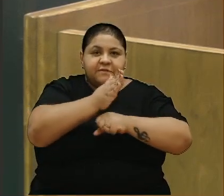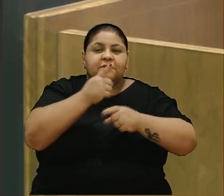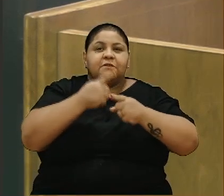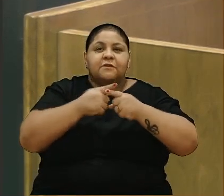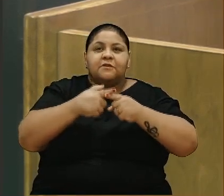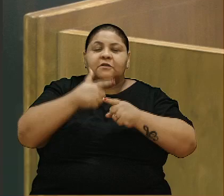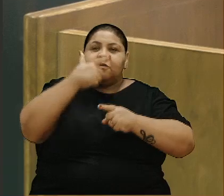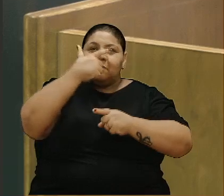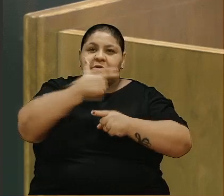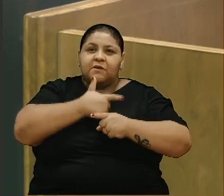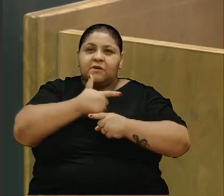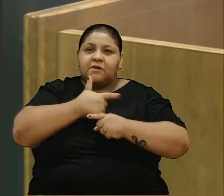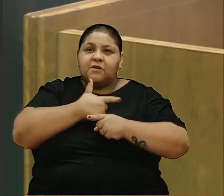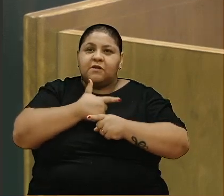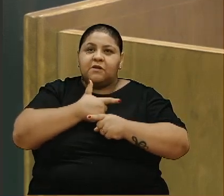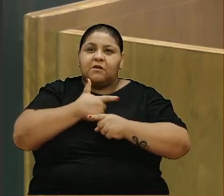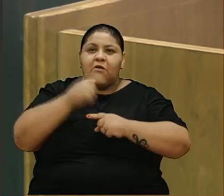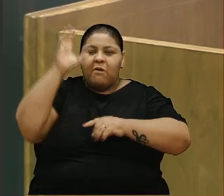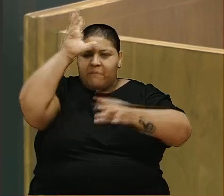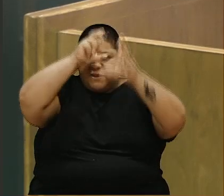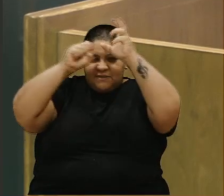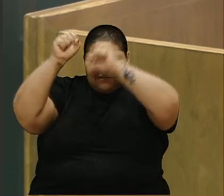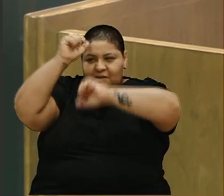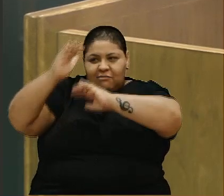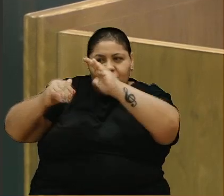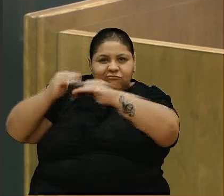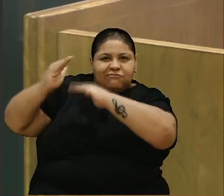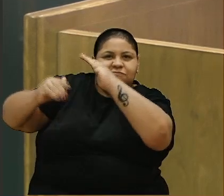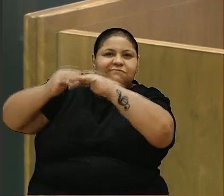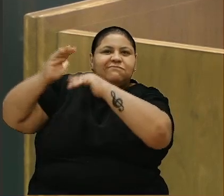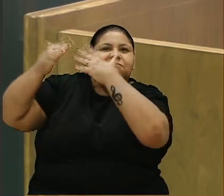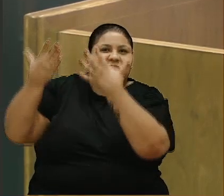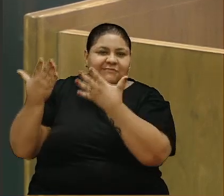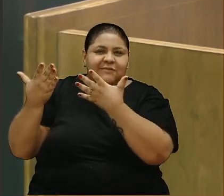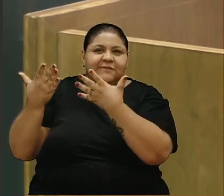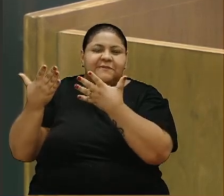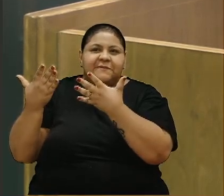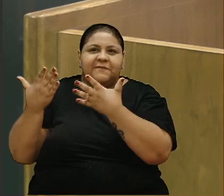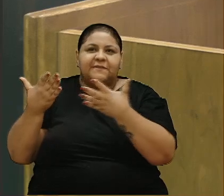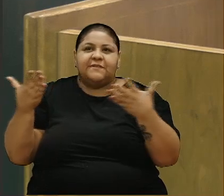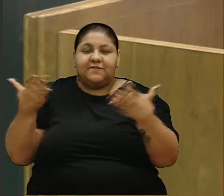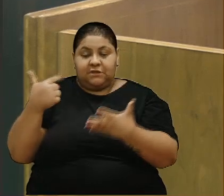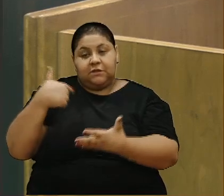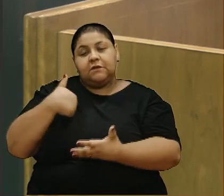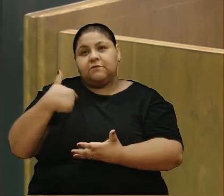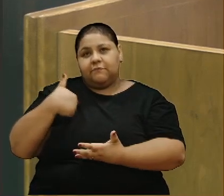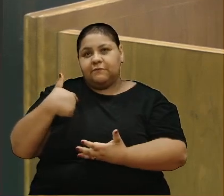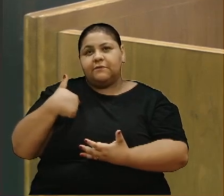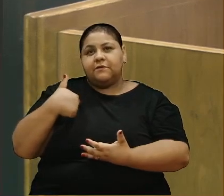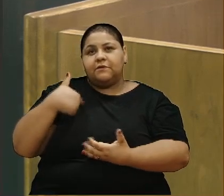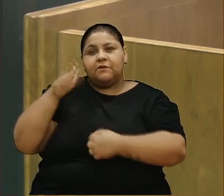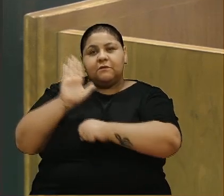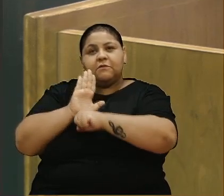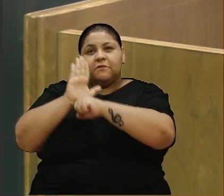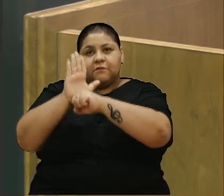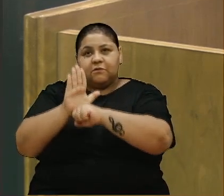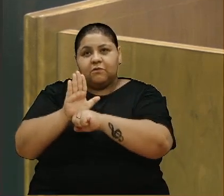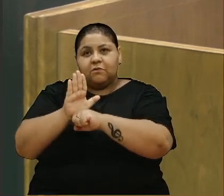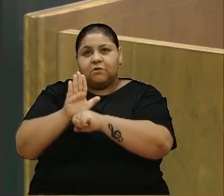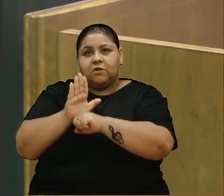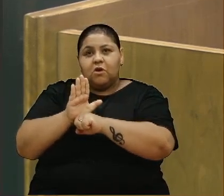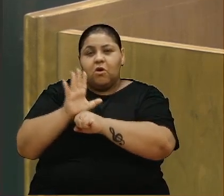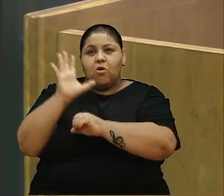que é o conhecimento que nos faz crescer, né? Então, viria, da minha parte, a questão do conhecimento